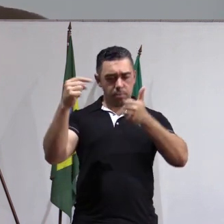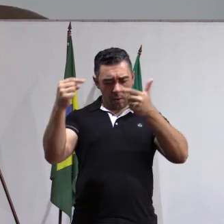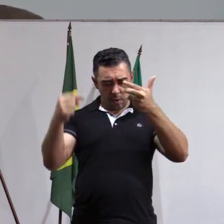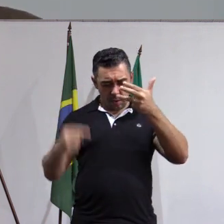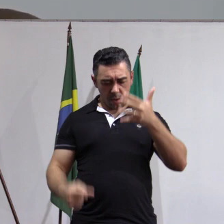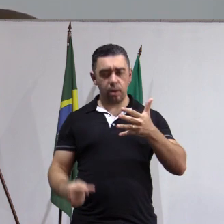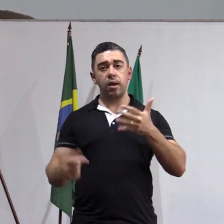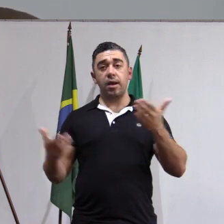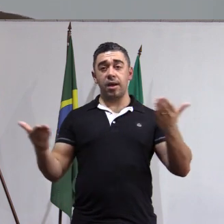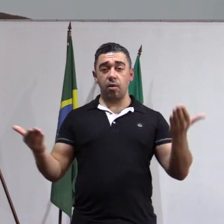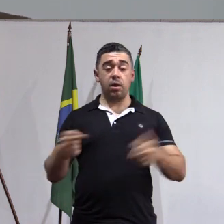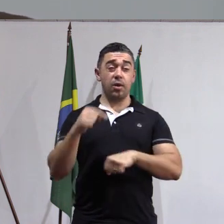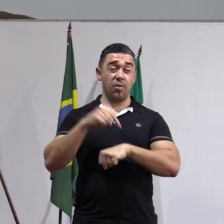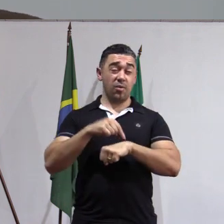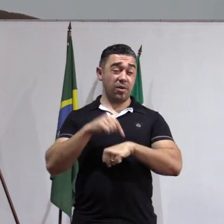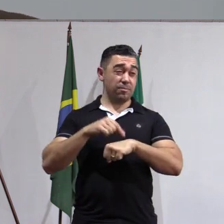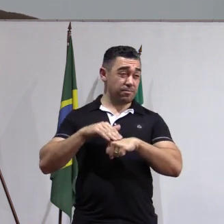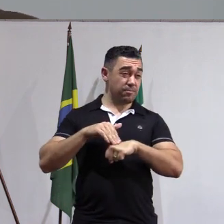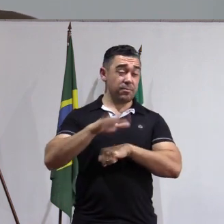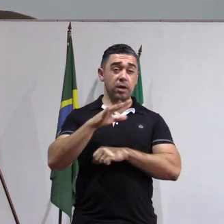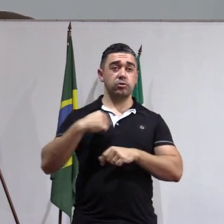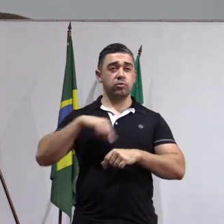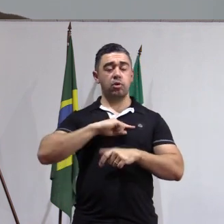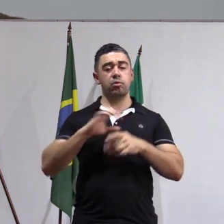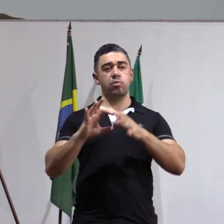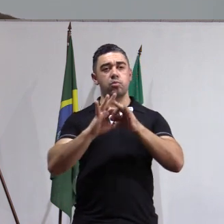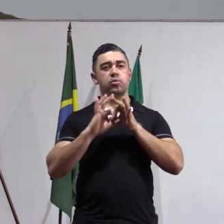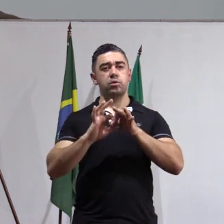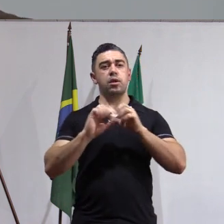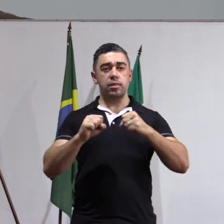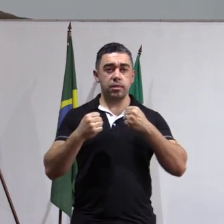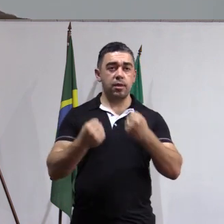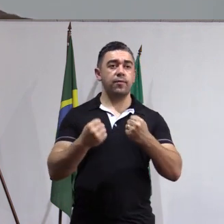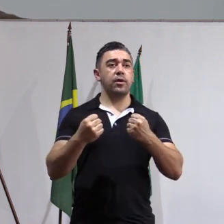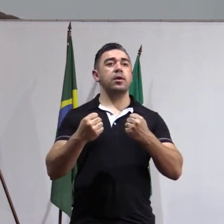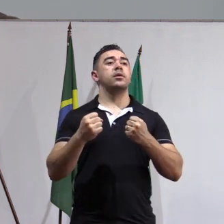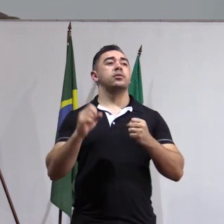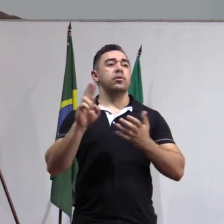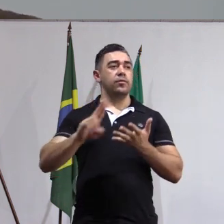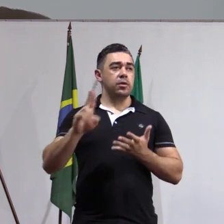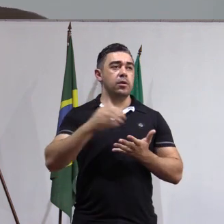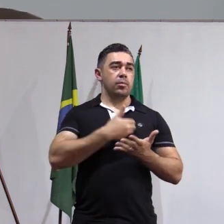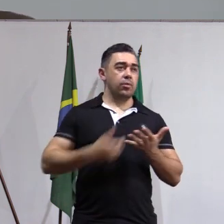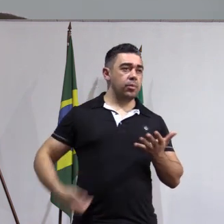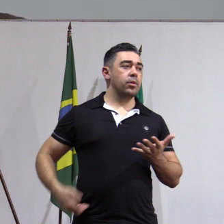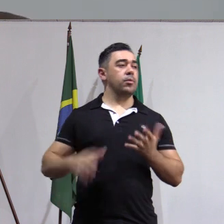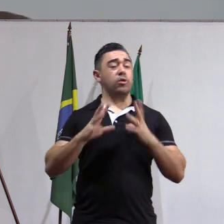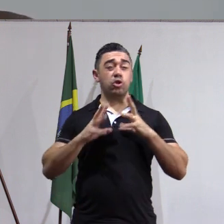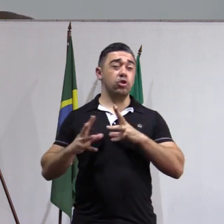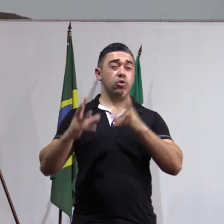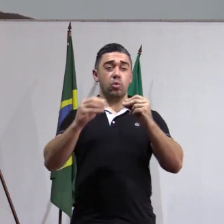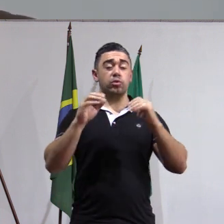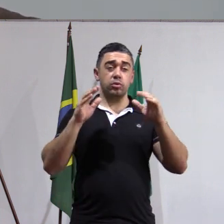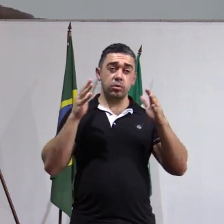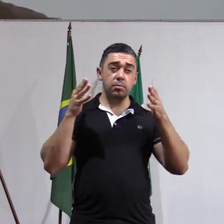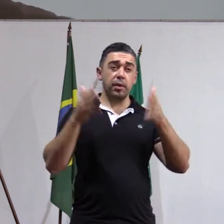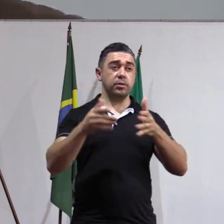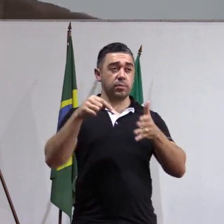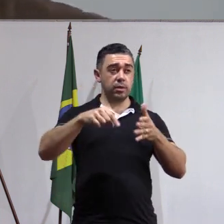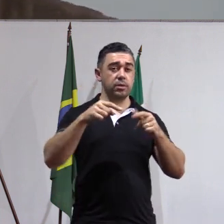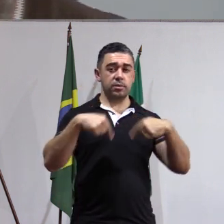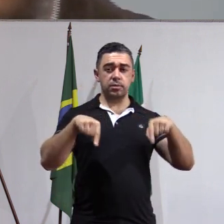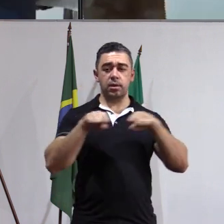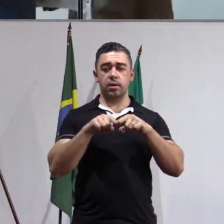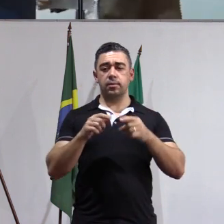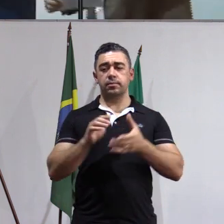projeto. É hora, mais do que nunca, da unidade em defesa da universidade pública, capitaneada por todas as pessoas que participam dessa sala. Muito